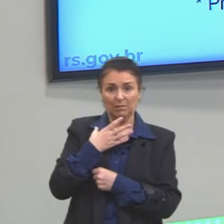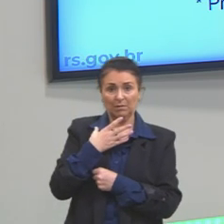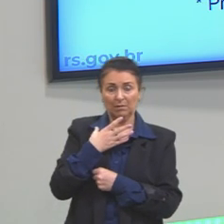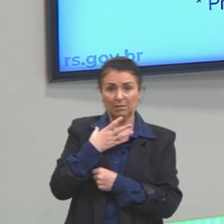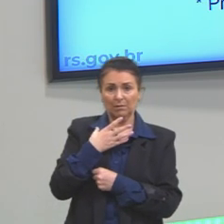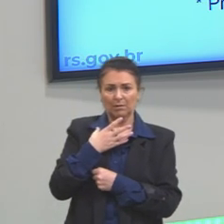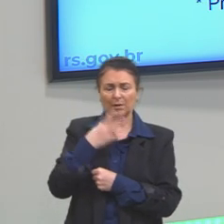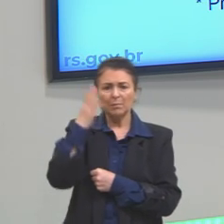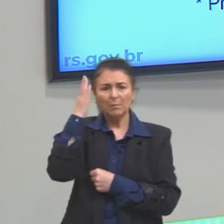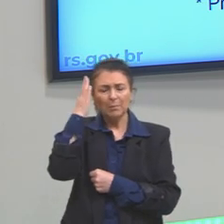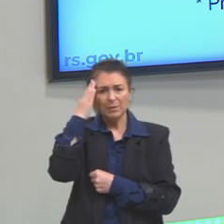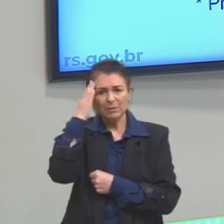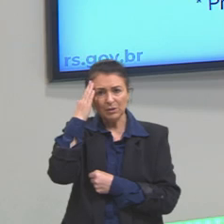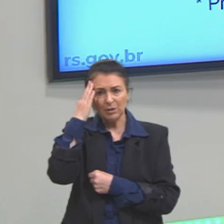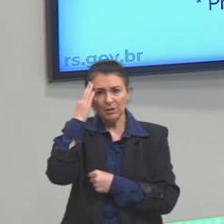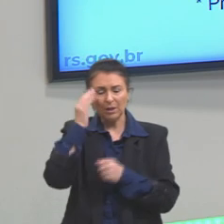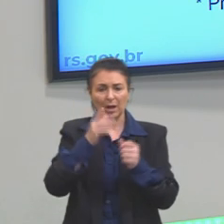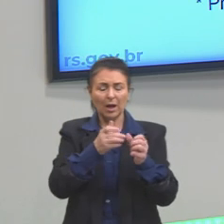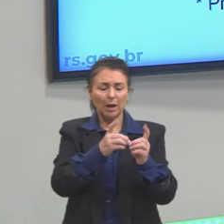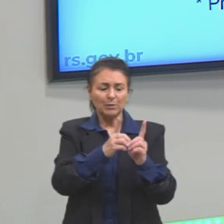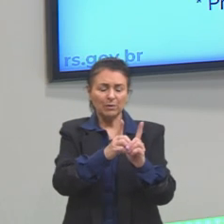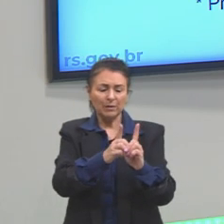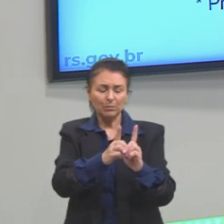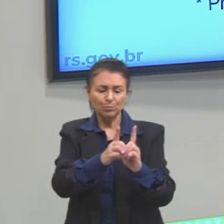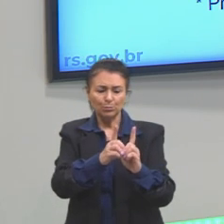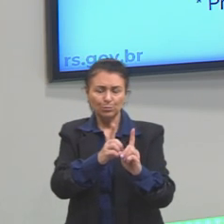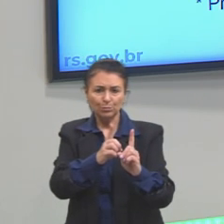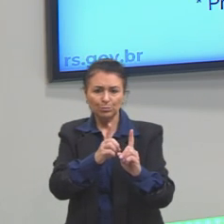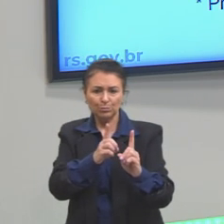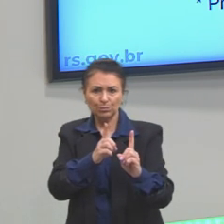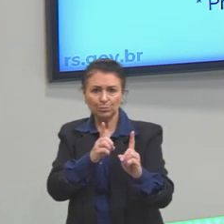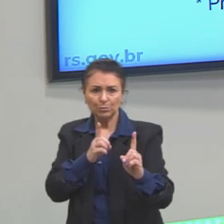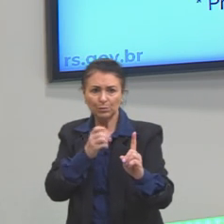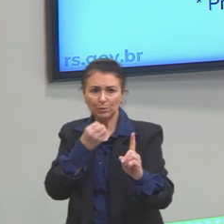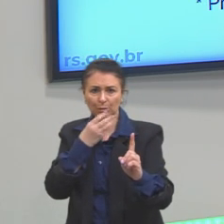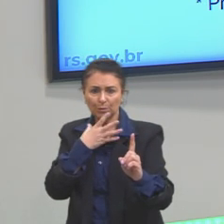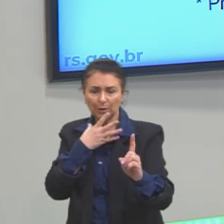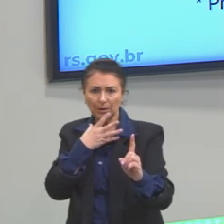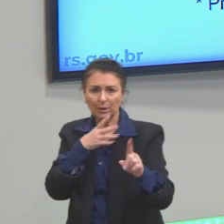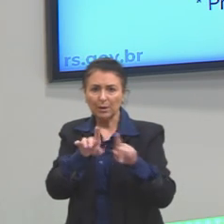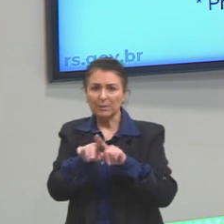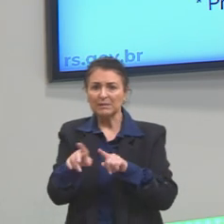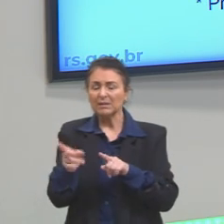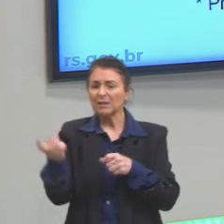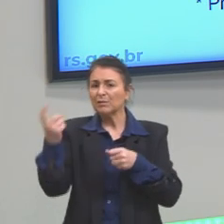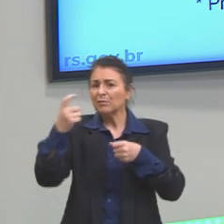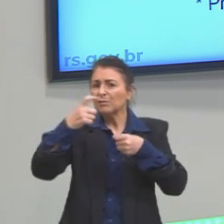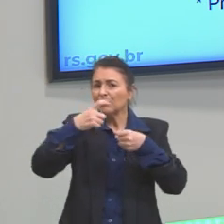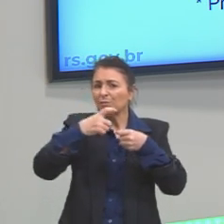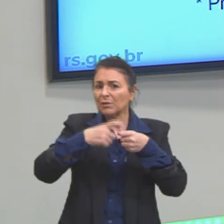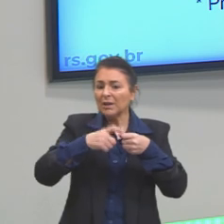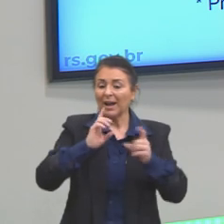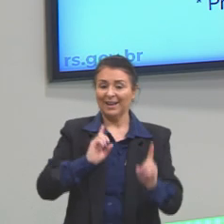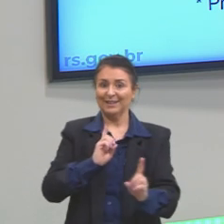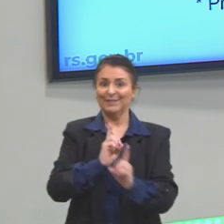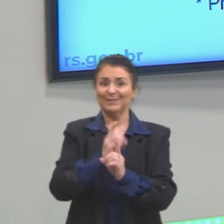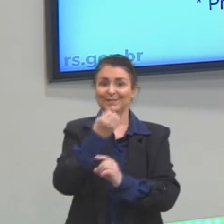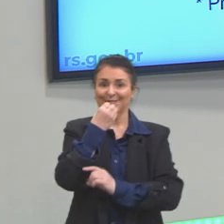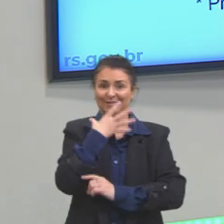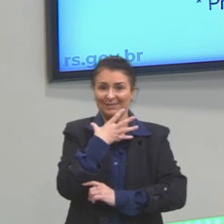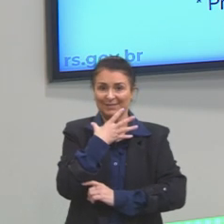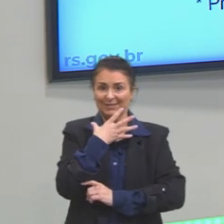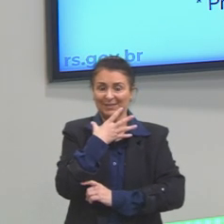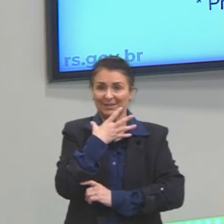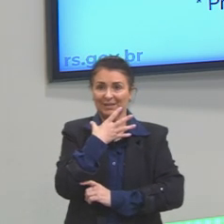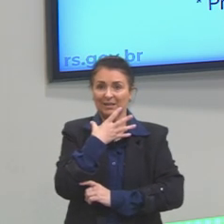imagina um dominó pessoa vai se afastando do bem mas se ele retornar ele vai encontrar o bem ou